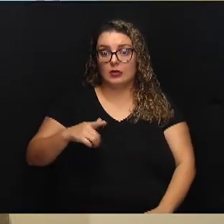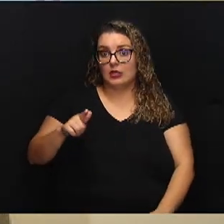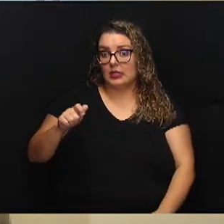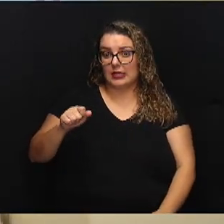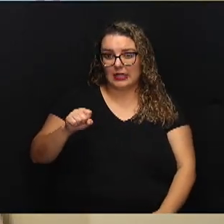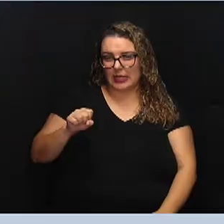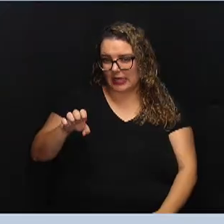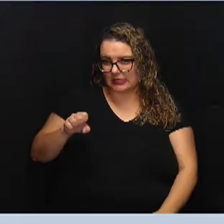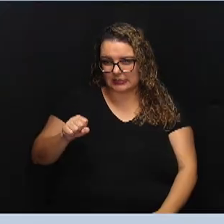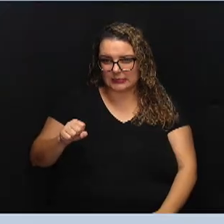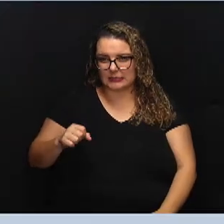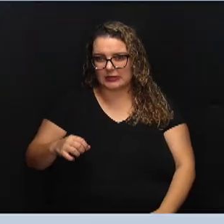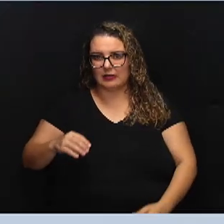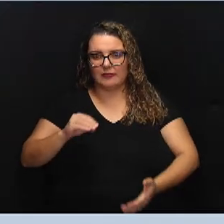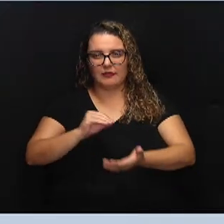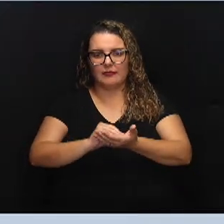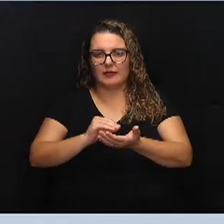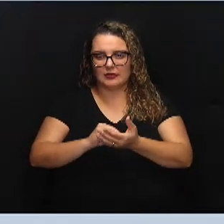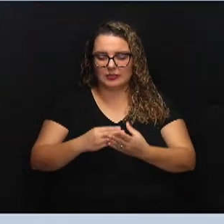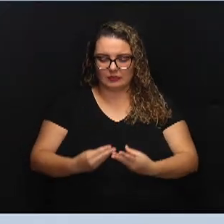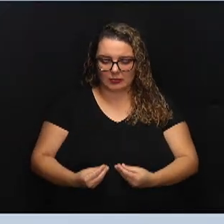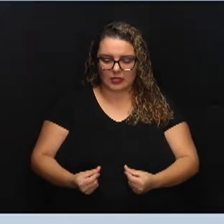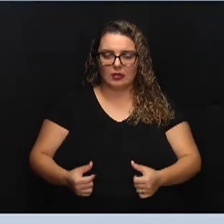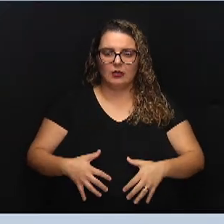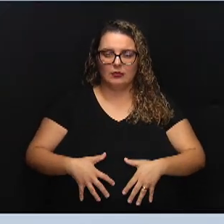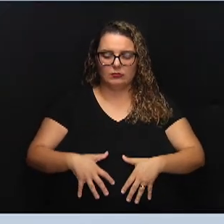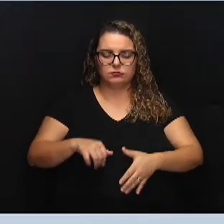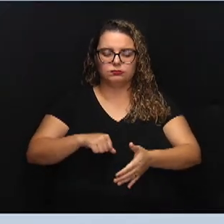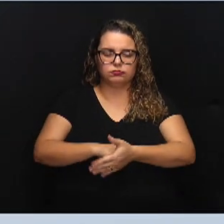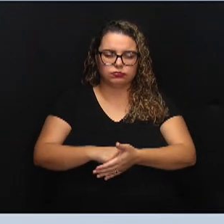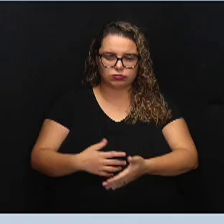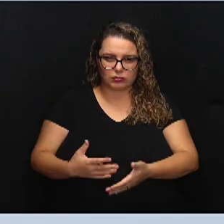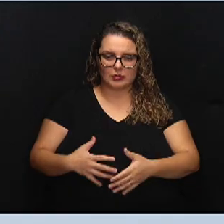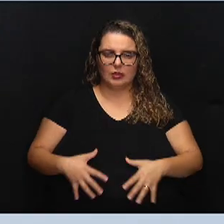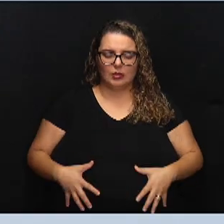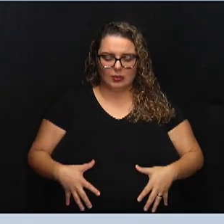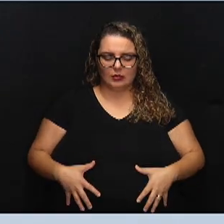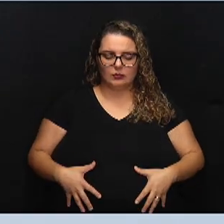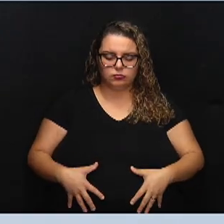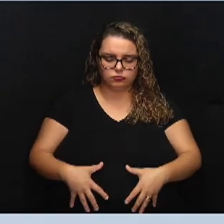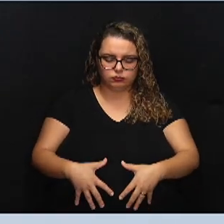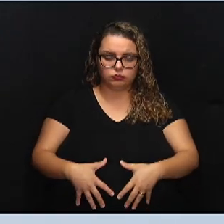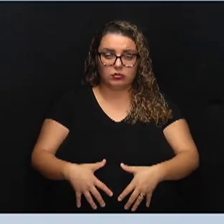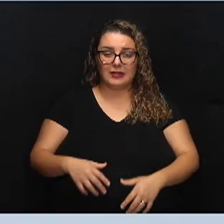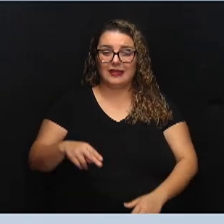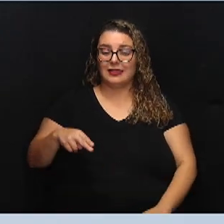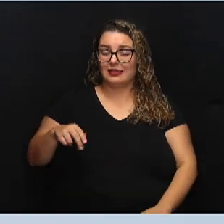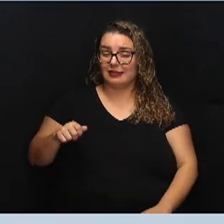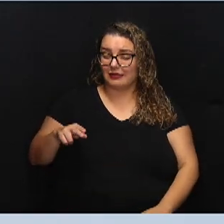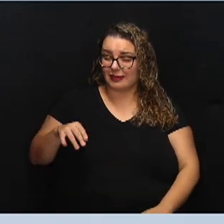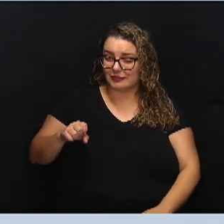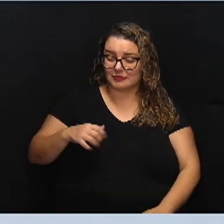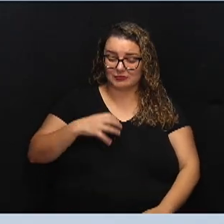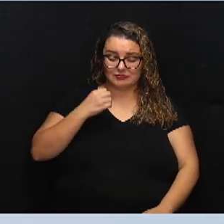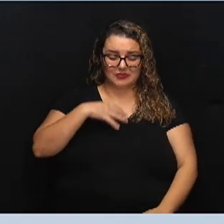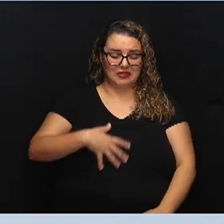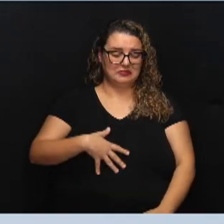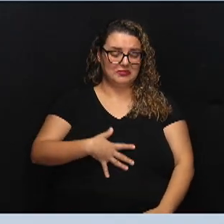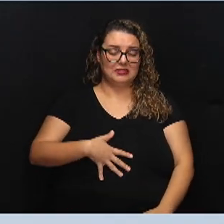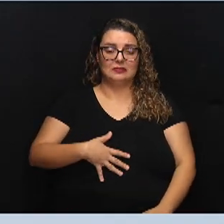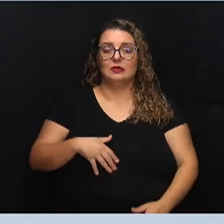gases, indigestão, sensação de estufamento, dessa distensão abdominal, até náuseas. Comeu e já fica